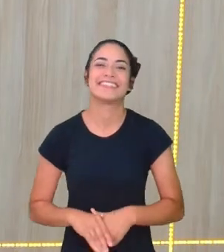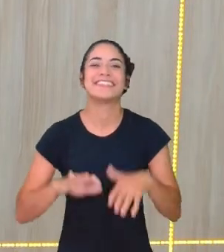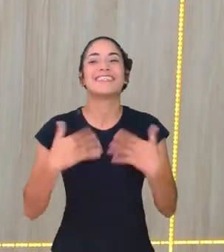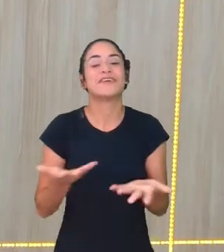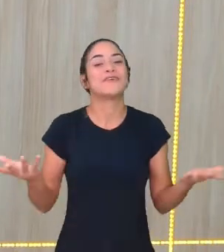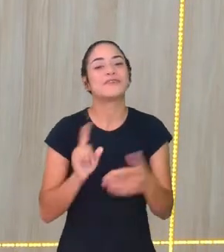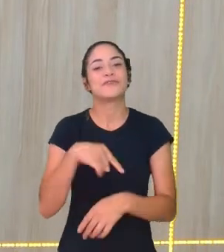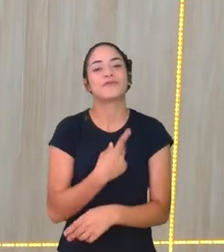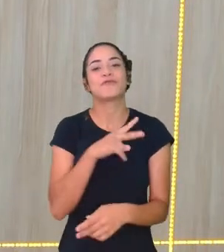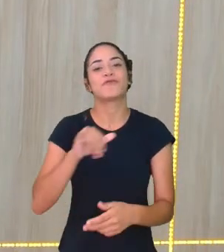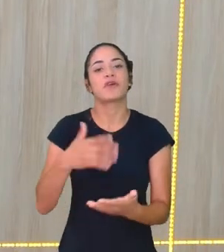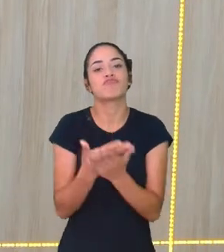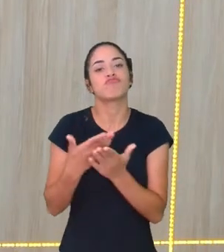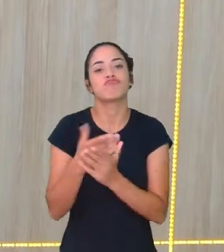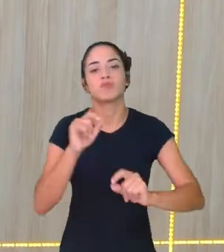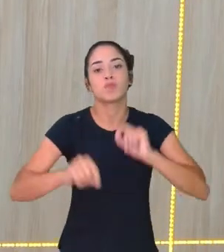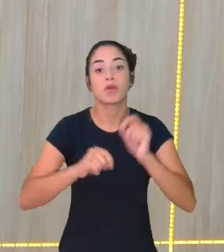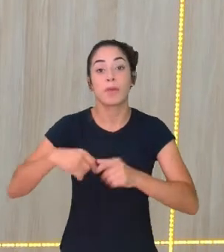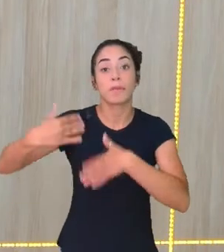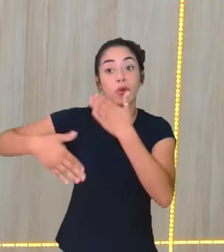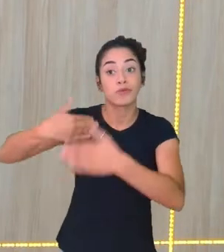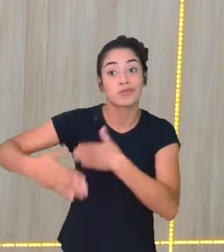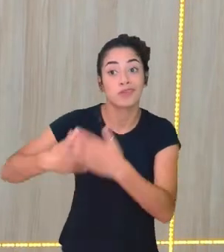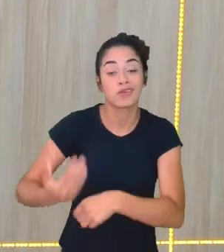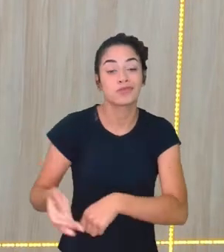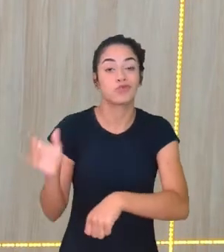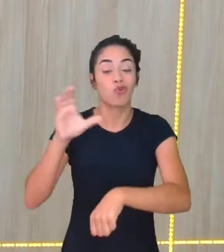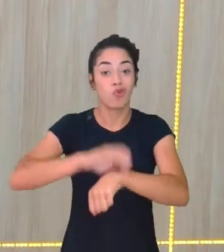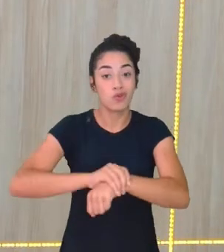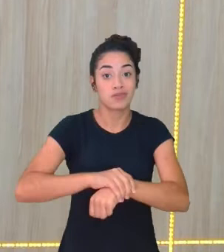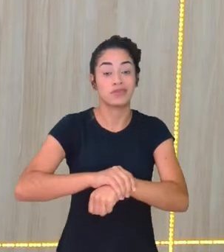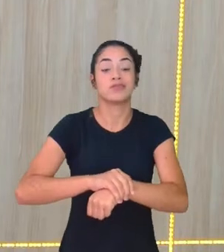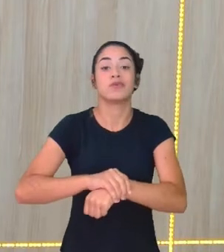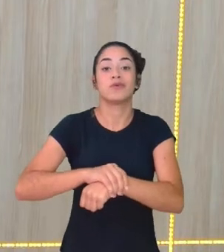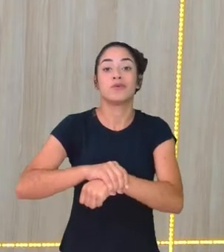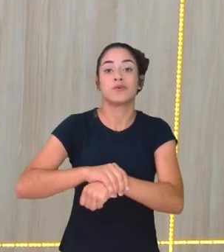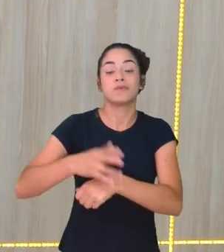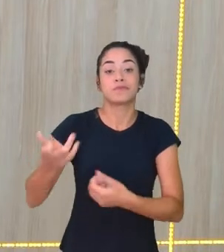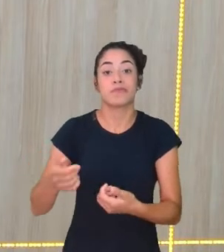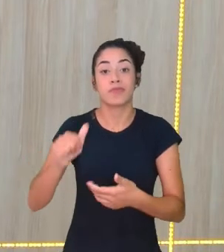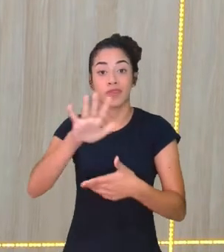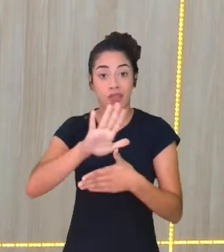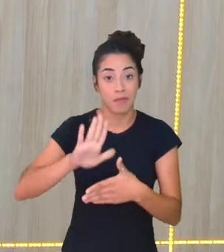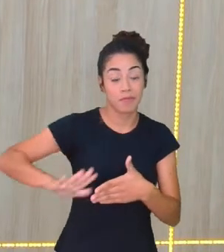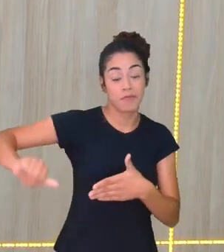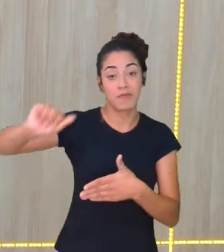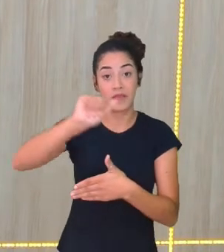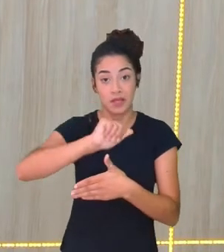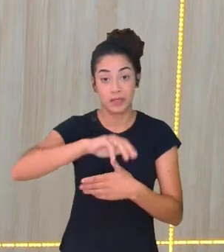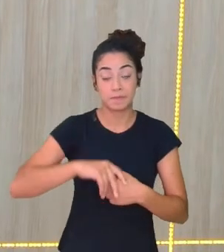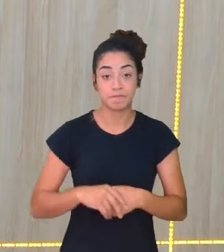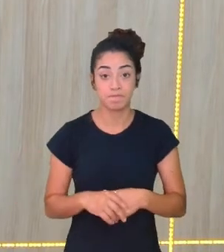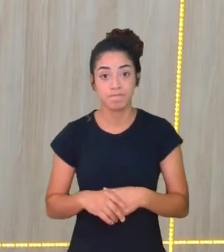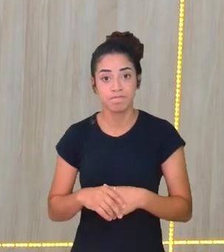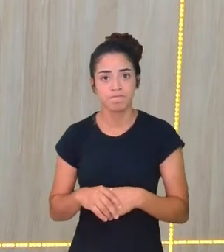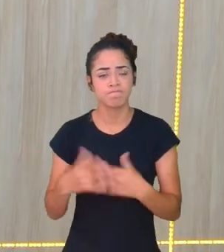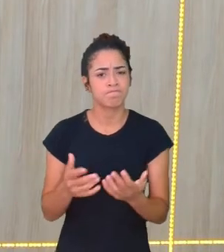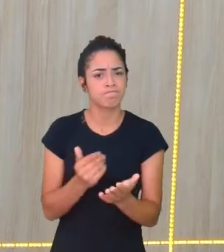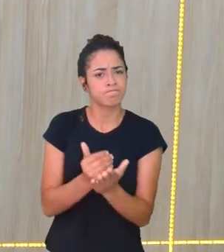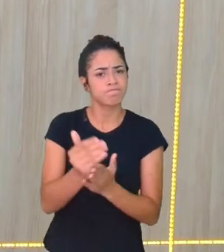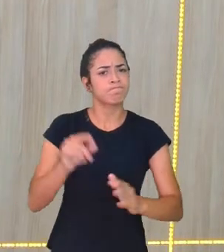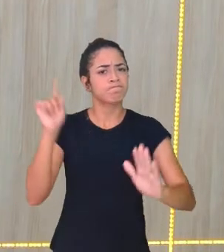trabalhar o processo de colonização portuguesa da América né então vamos começar com uma pergunta